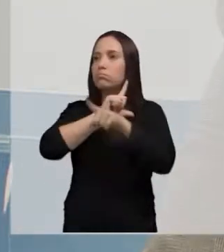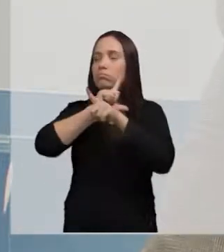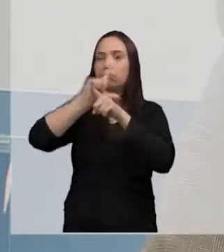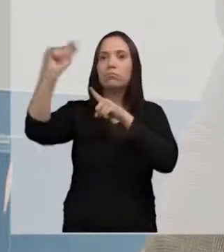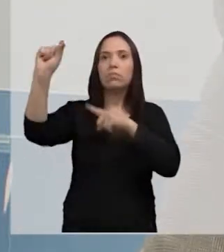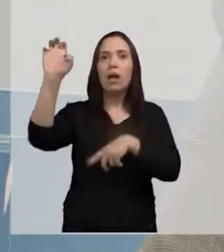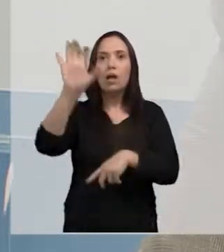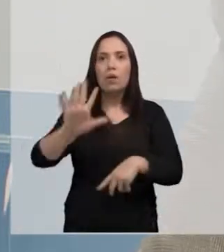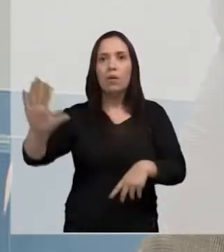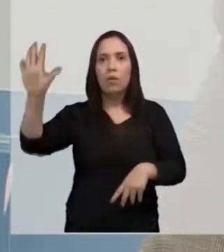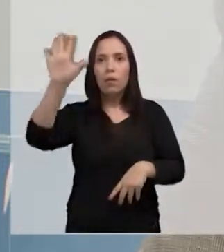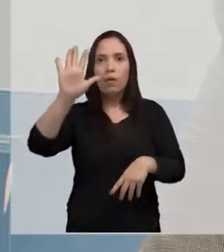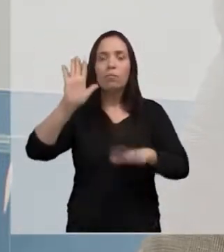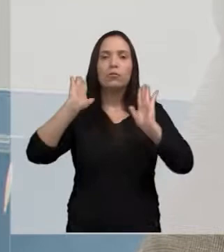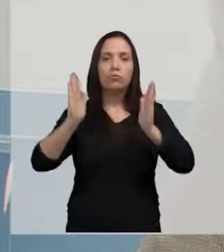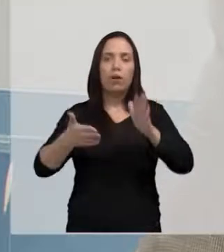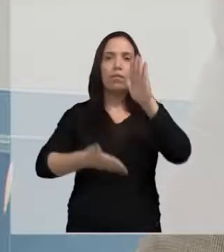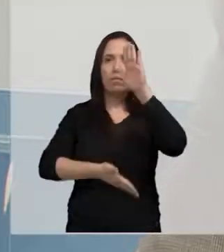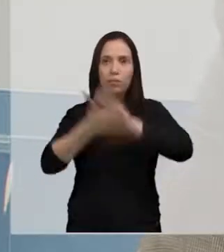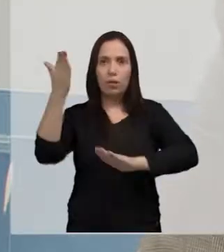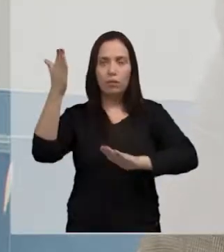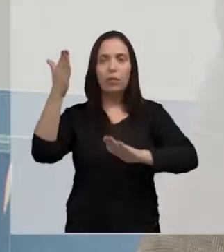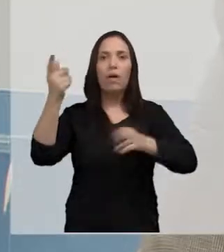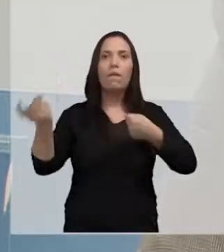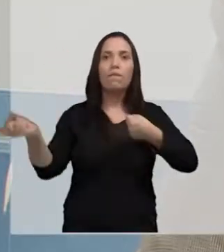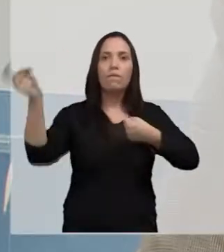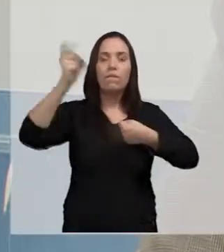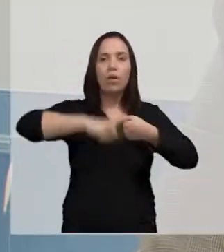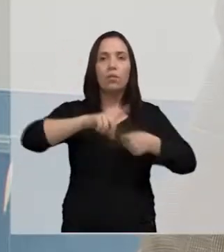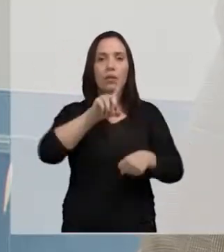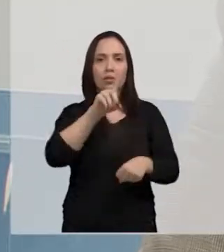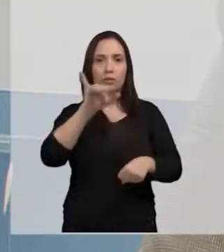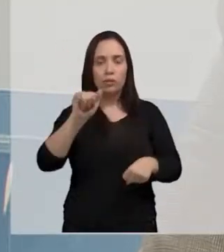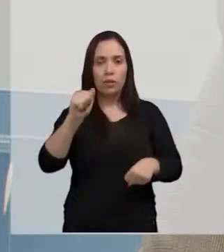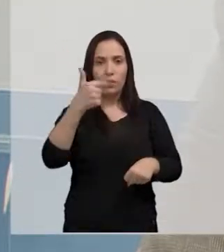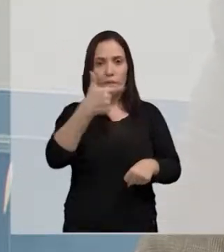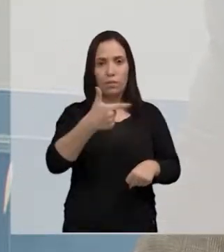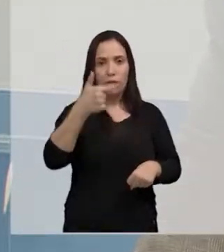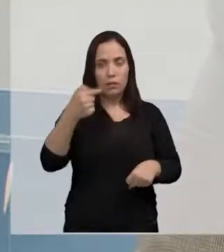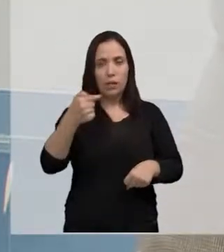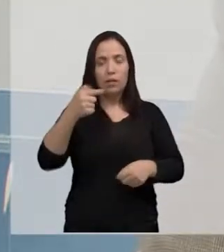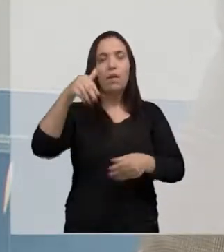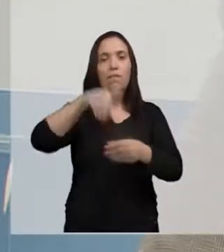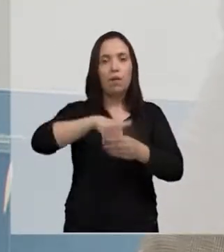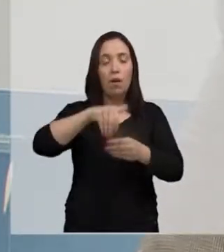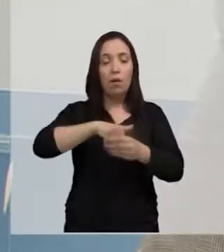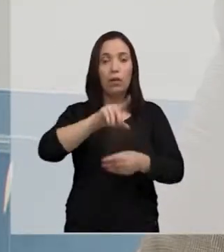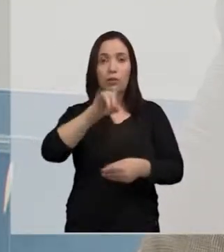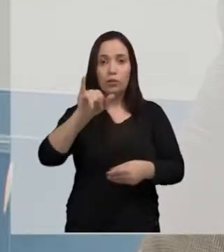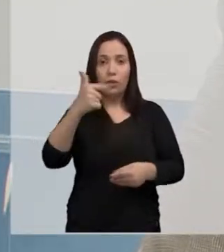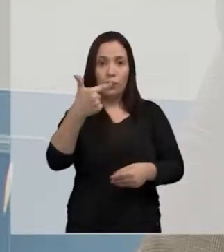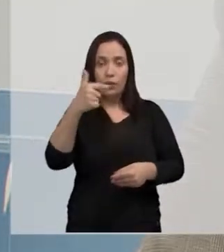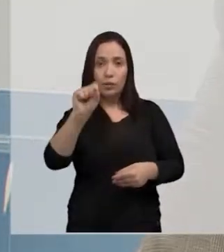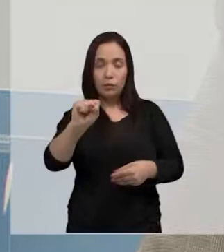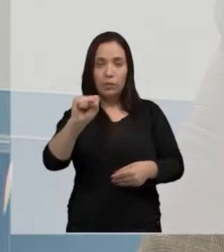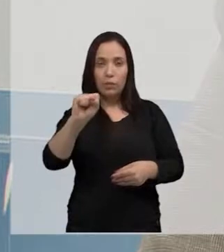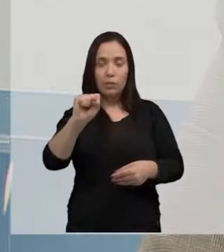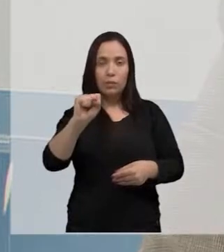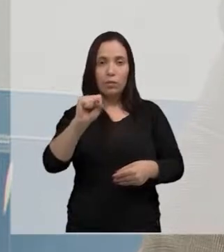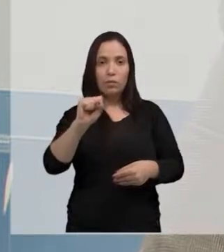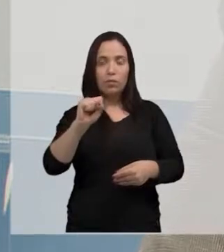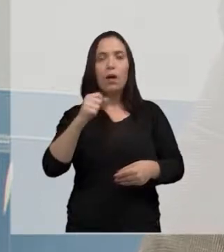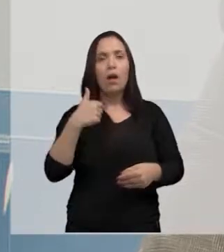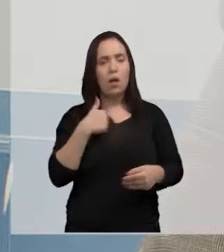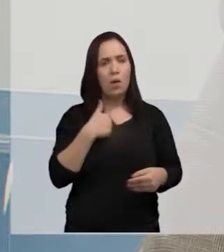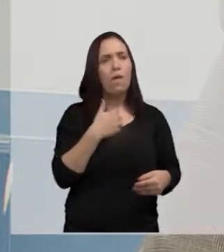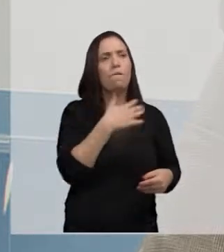Europa. Viajou, já está na Europa, vai voltar no dia 27, para voltar no dia 28 e não participou. Eu fiquei